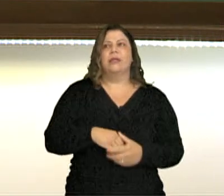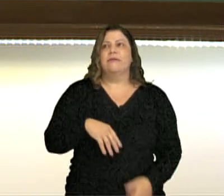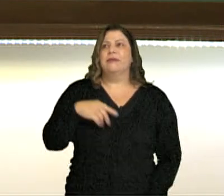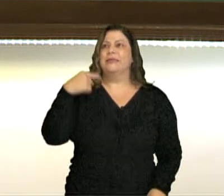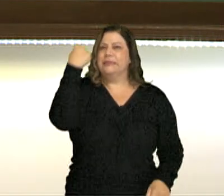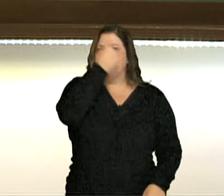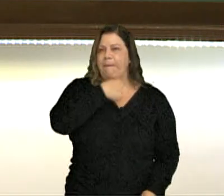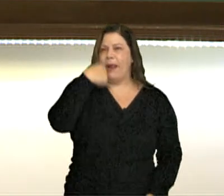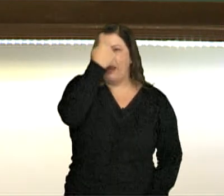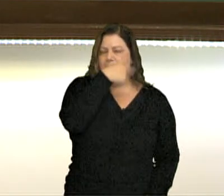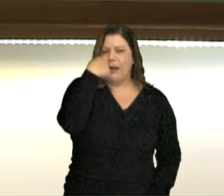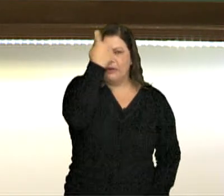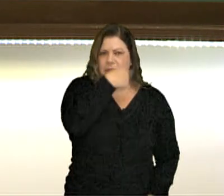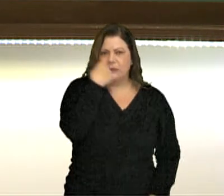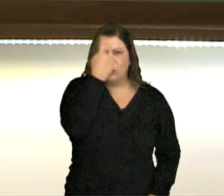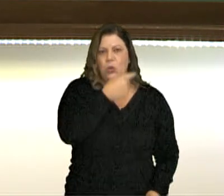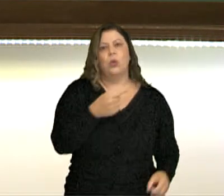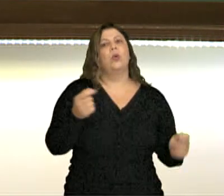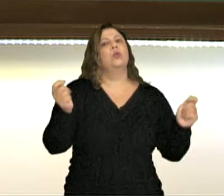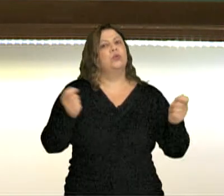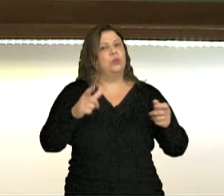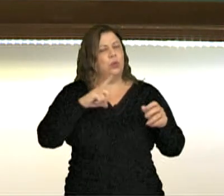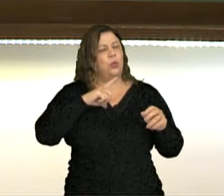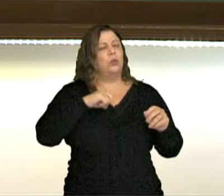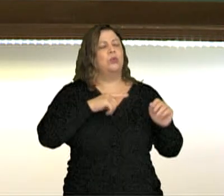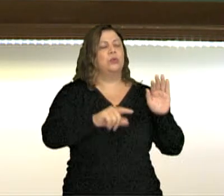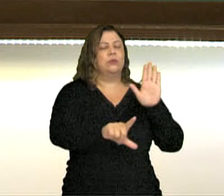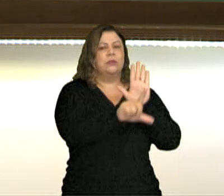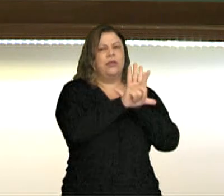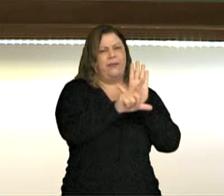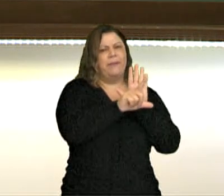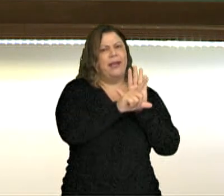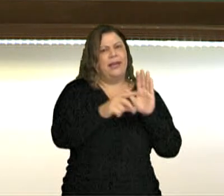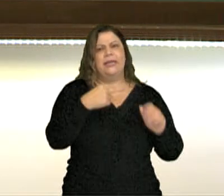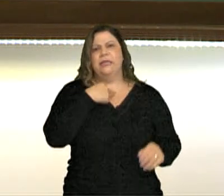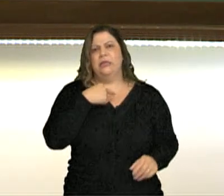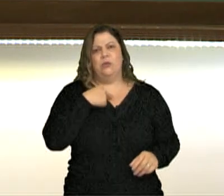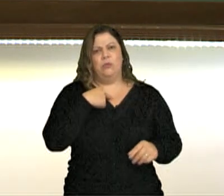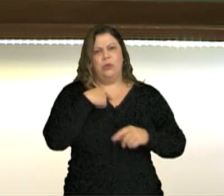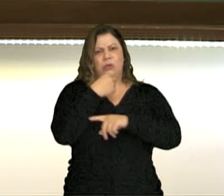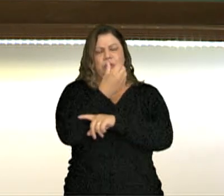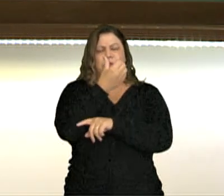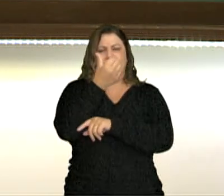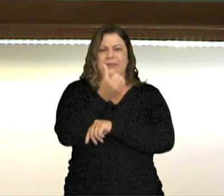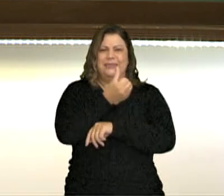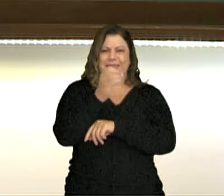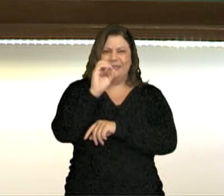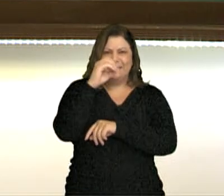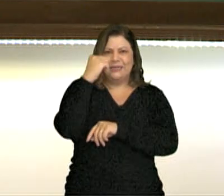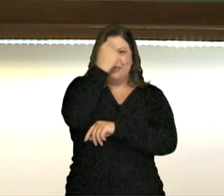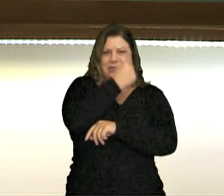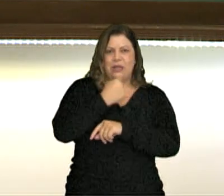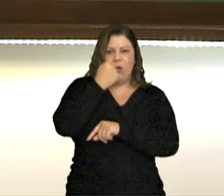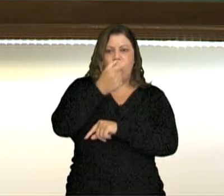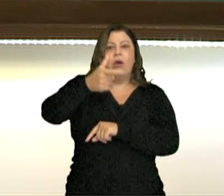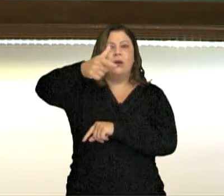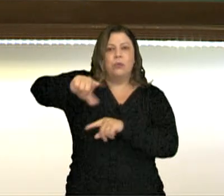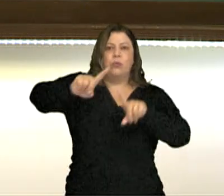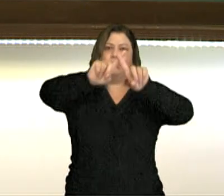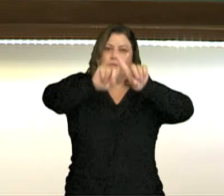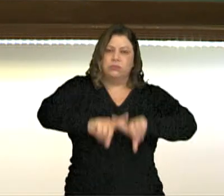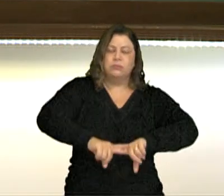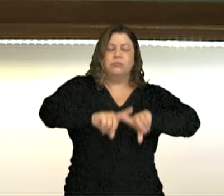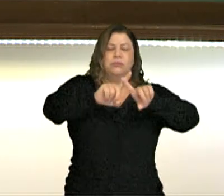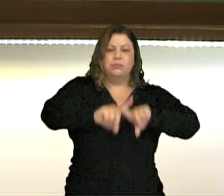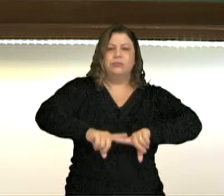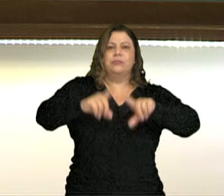horas. Hoje em dia tem uma lei que não pode ser com menos de 66 horas, mas tem uma sobrecarga muito grande no corpo desse atleta. Então